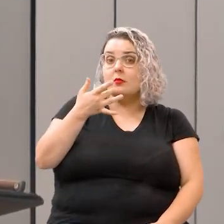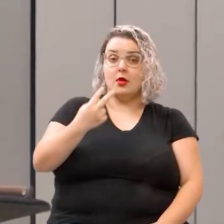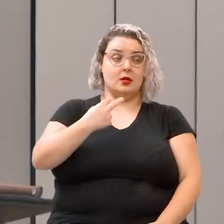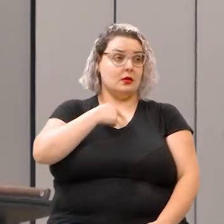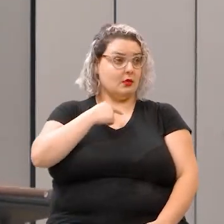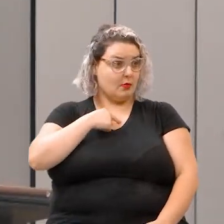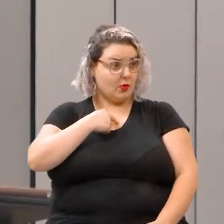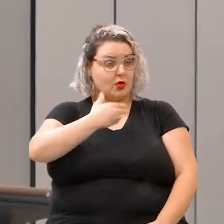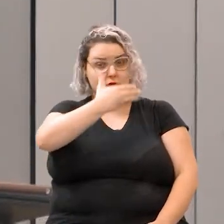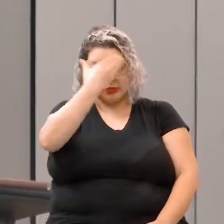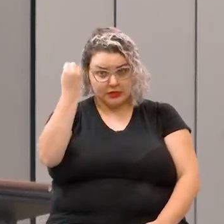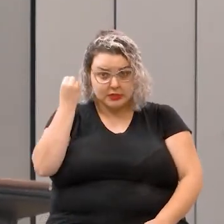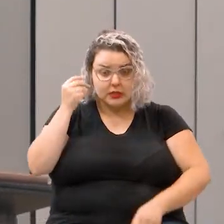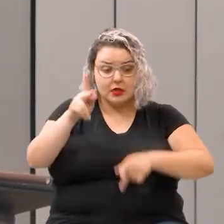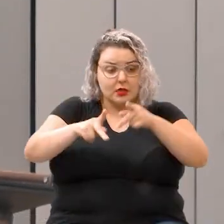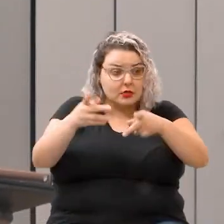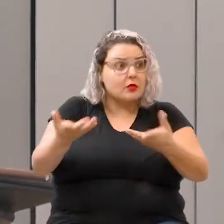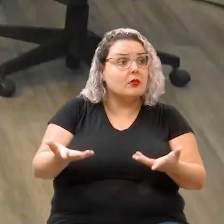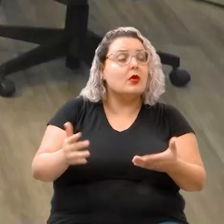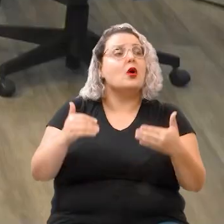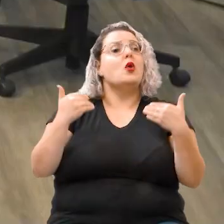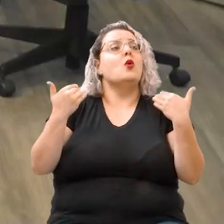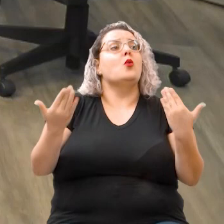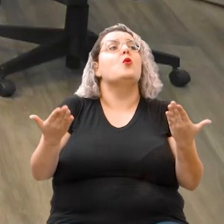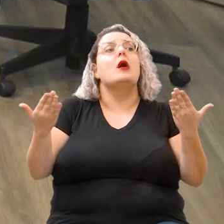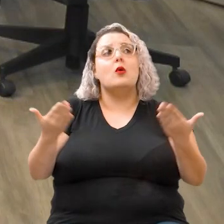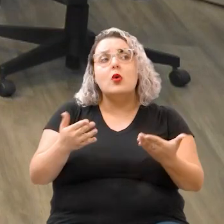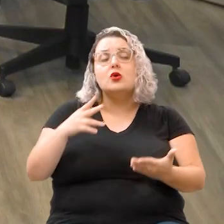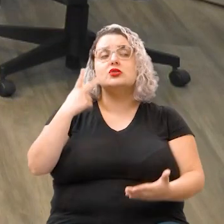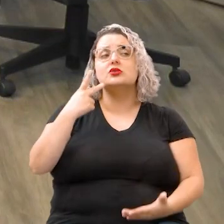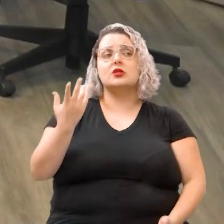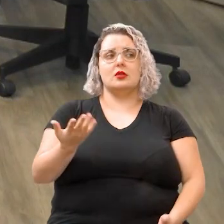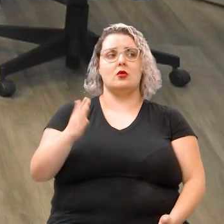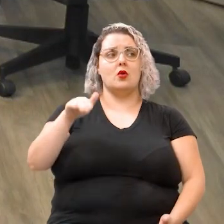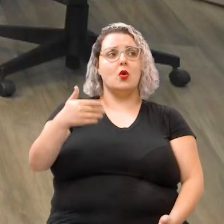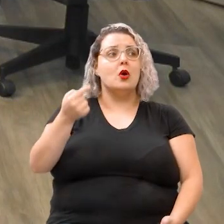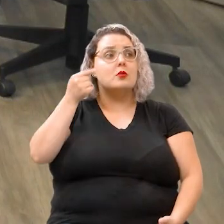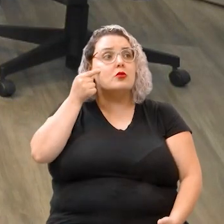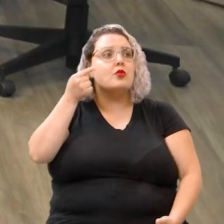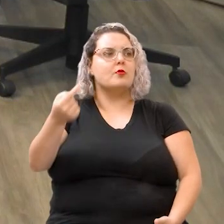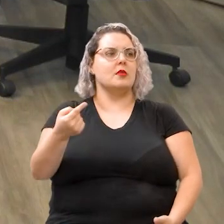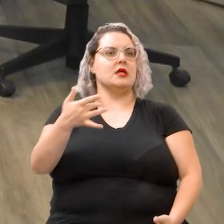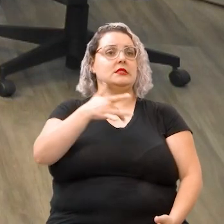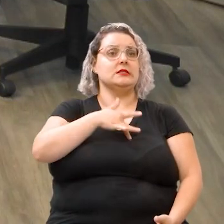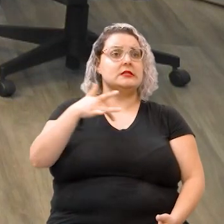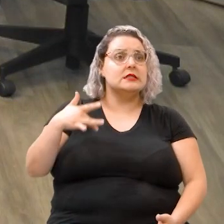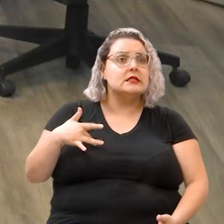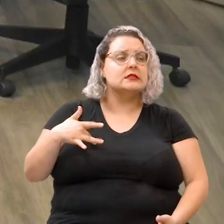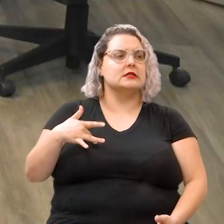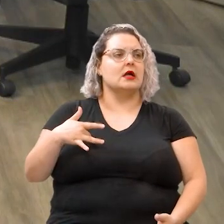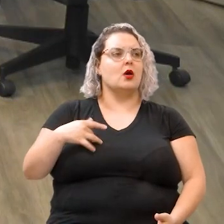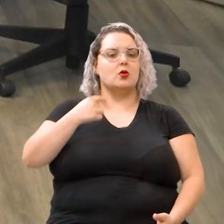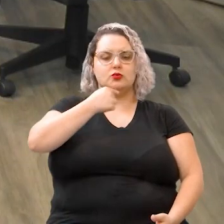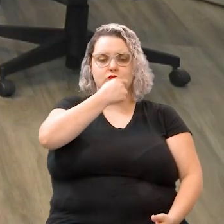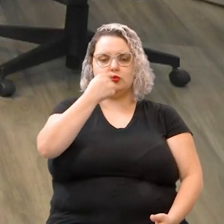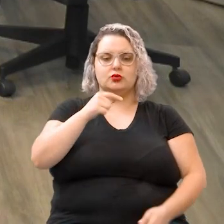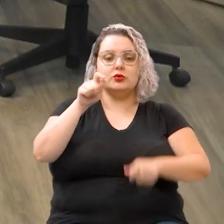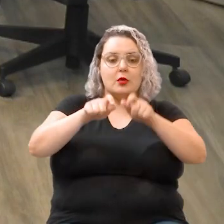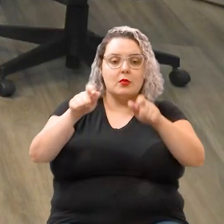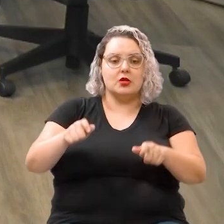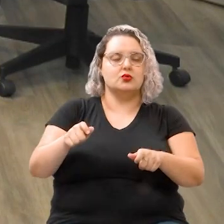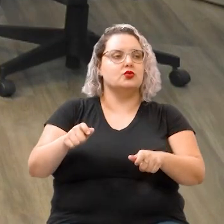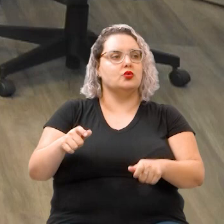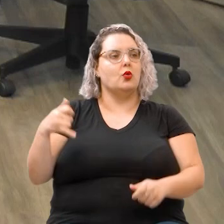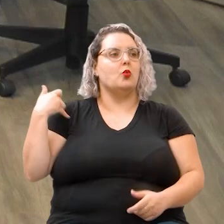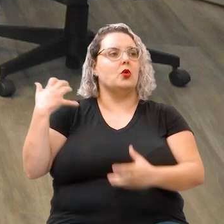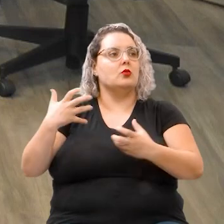desse público também, né? Qual hoje, vereador, inclusive quando a gente pensa na saúde bucal da pessoa idosa, qual